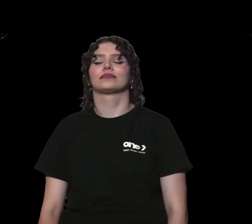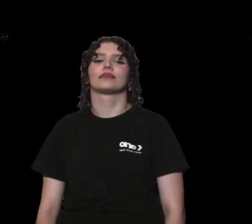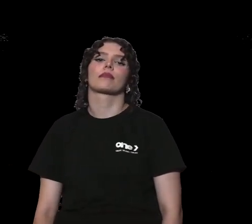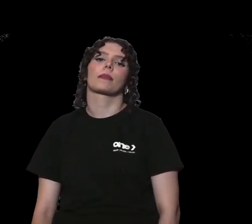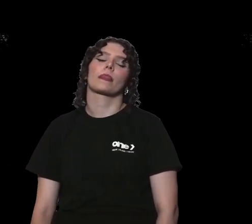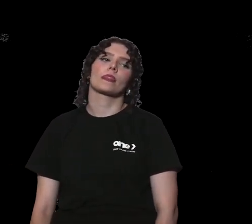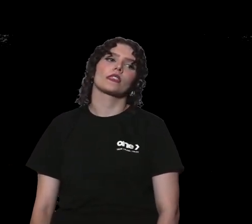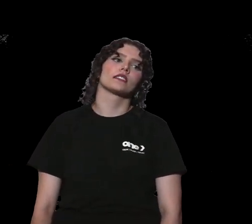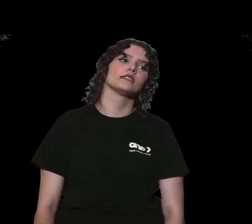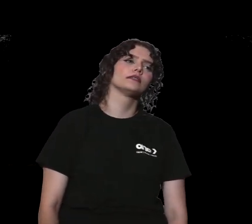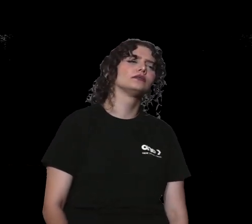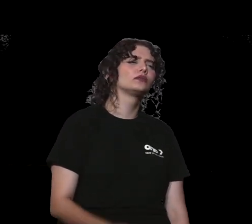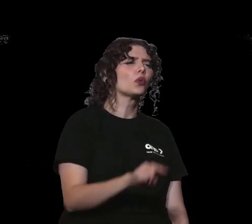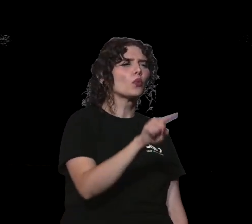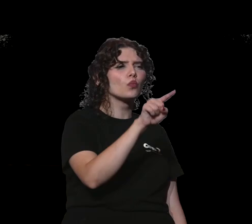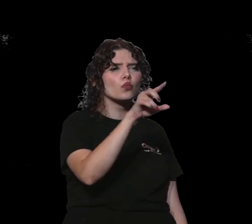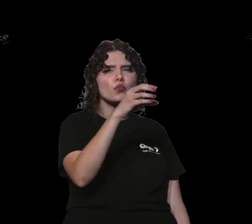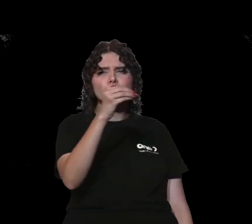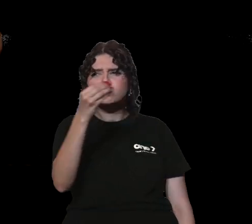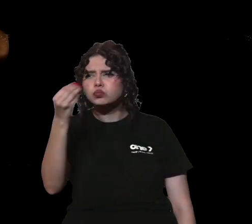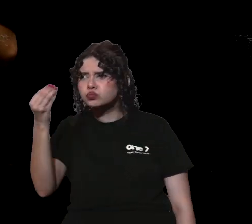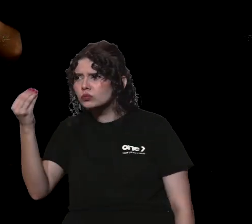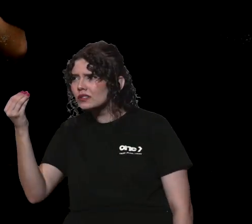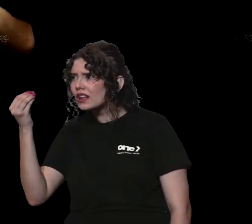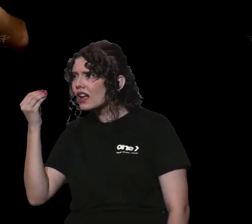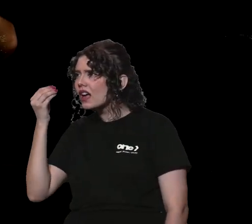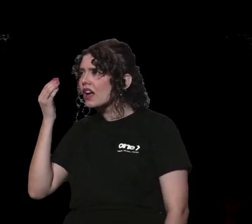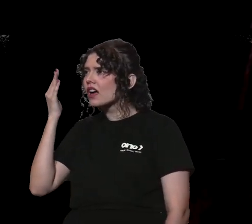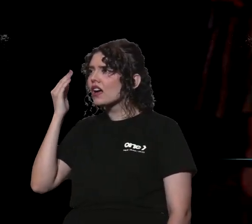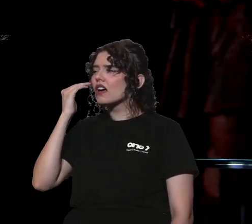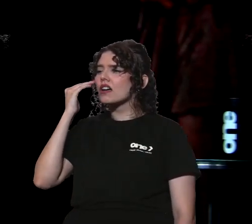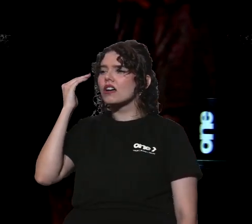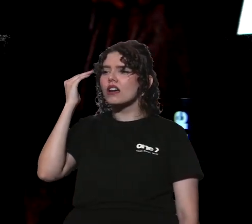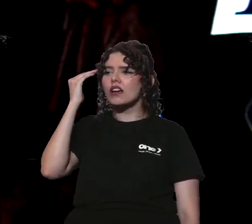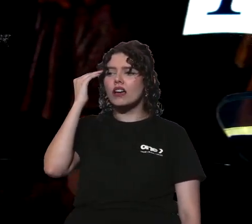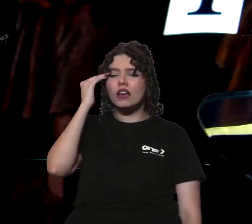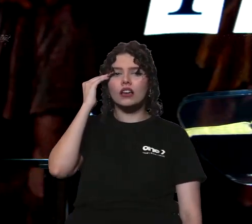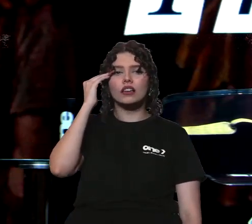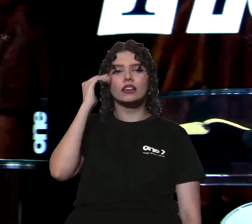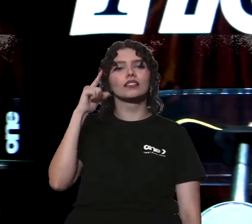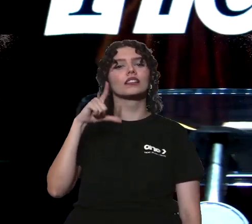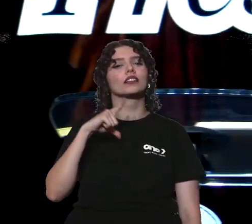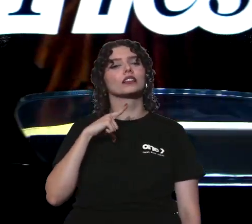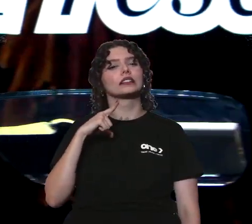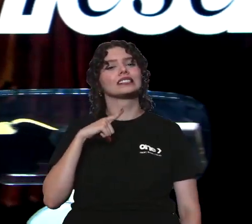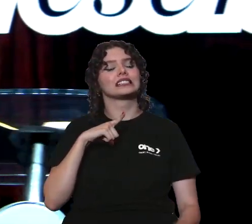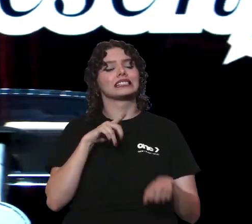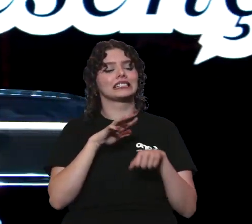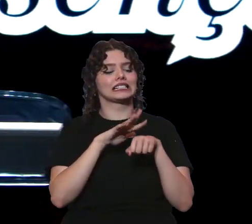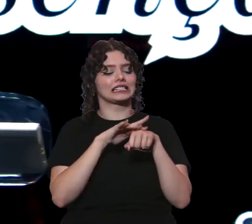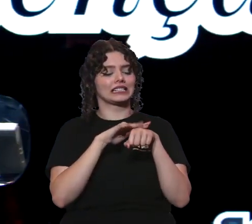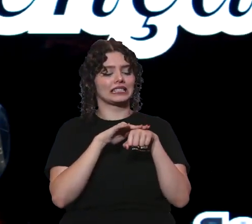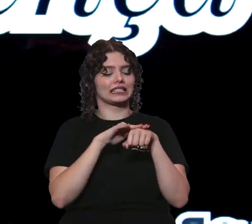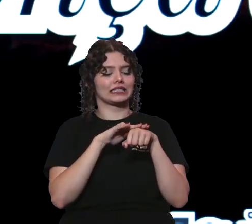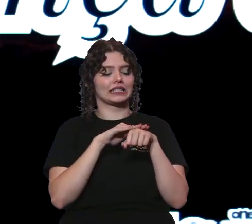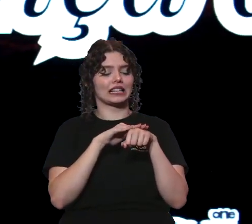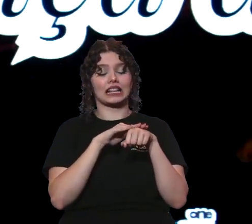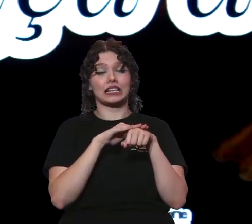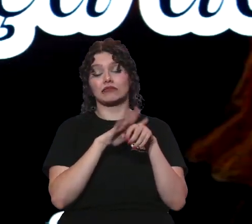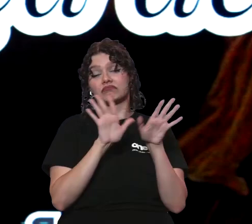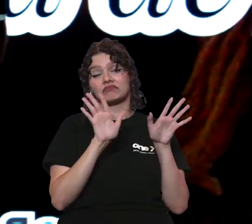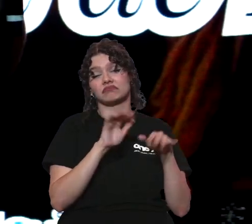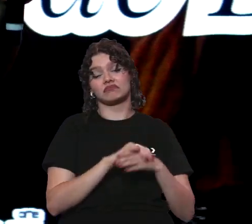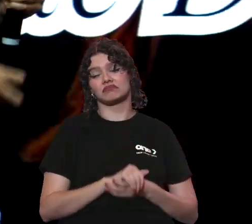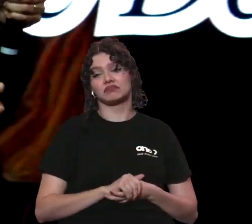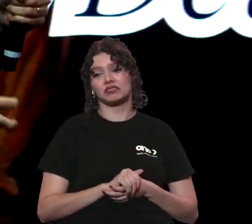E quantos adolescentes eu atendo aqui que têm feridas não tratadas?